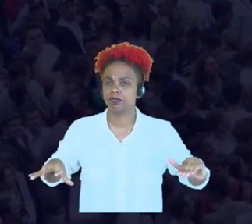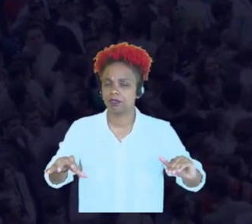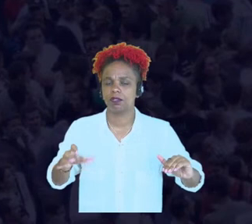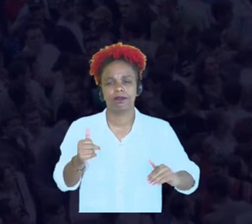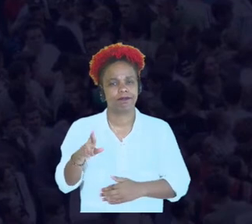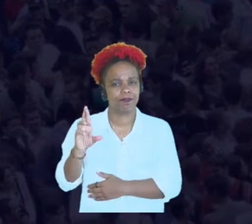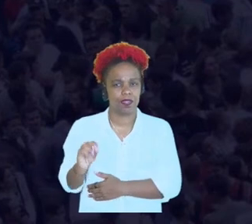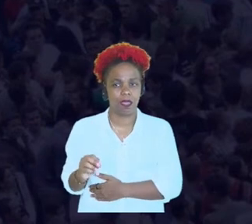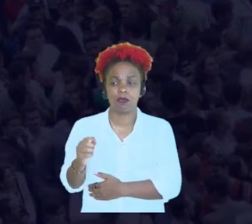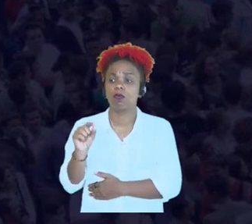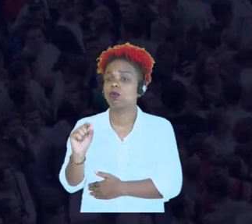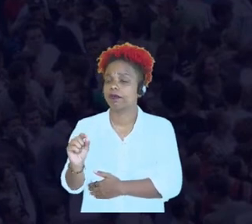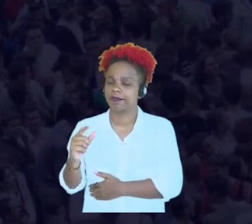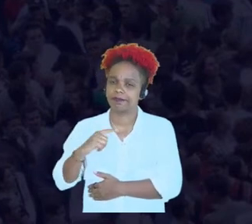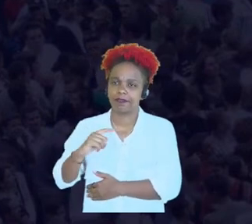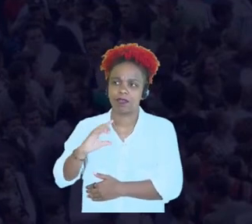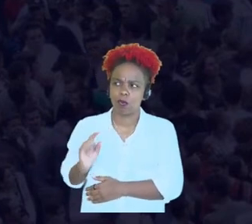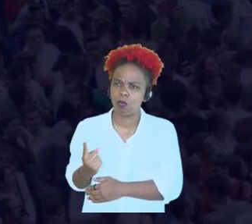não foi